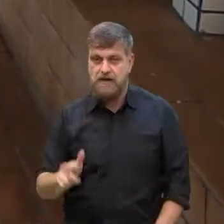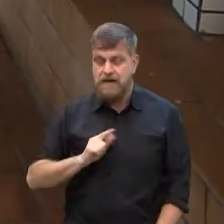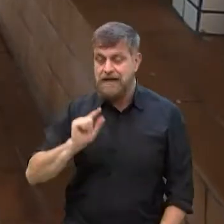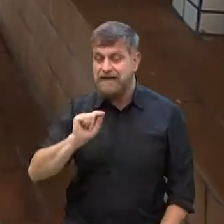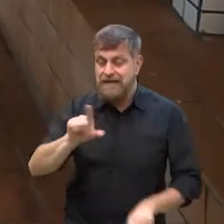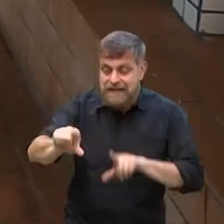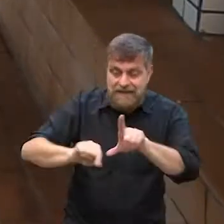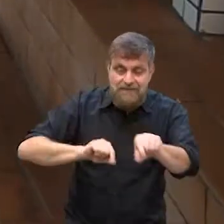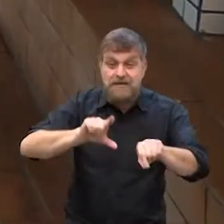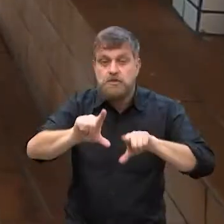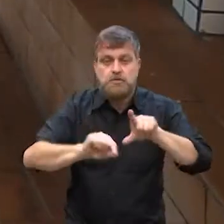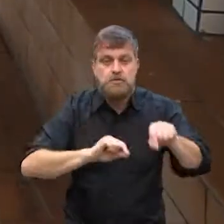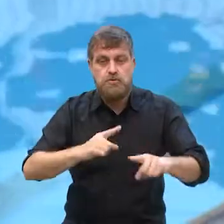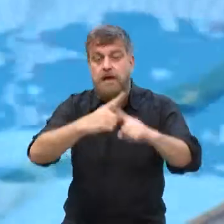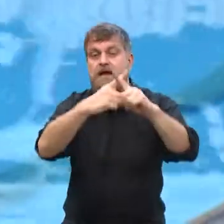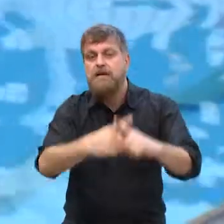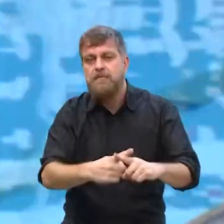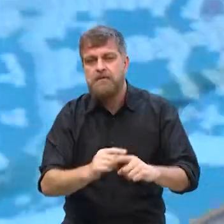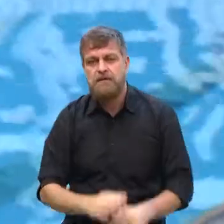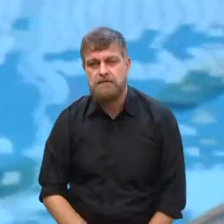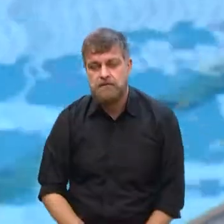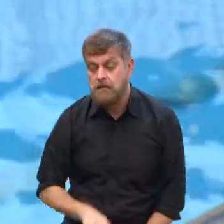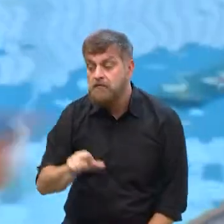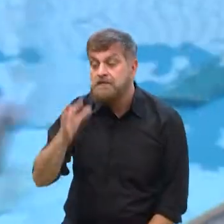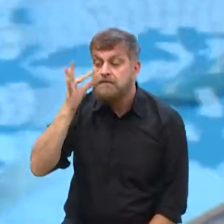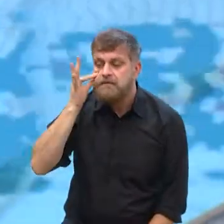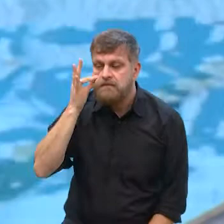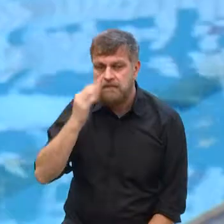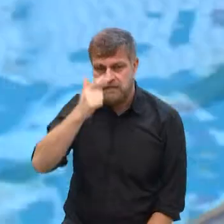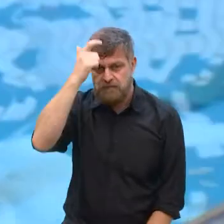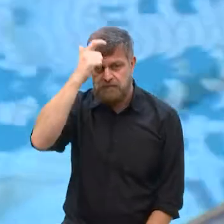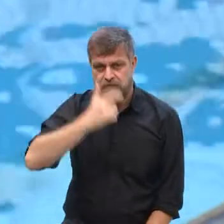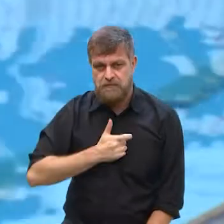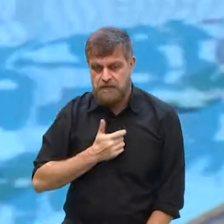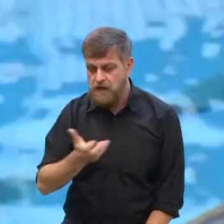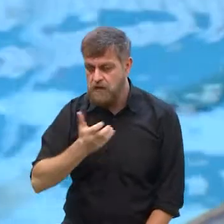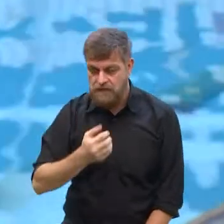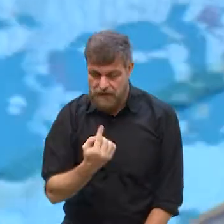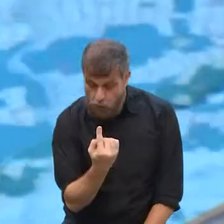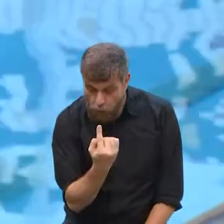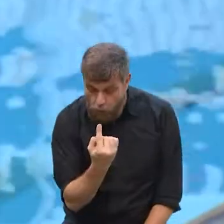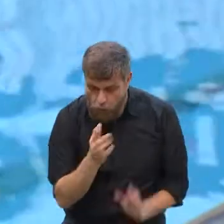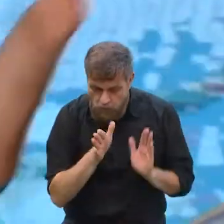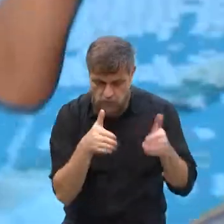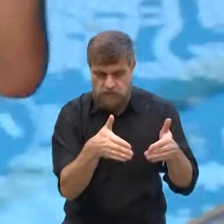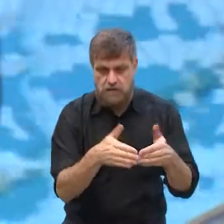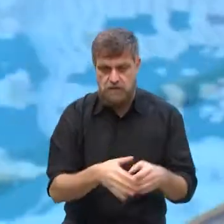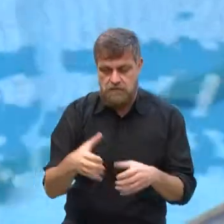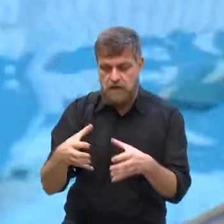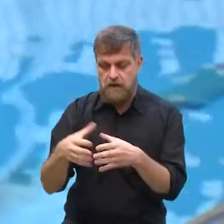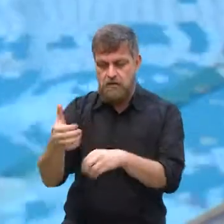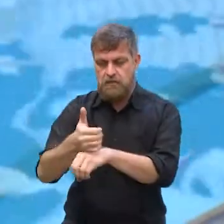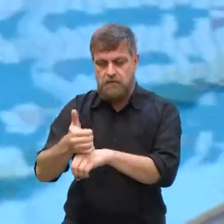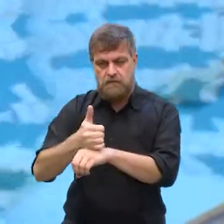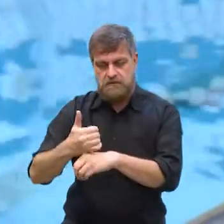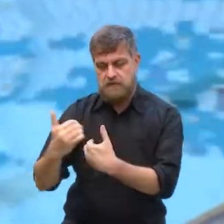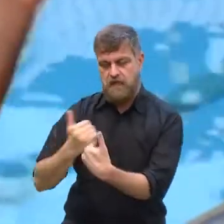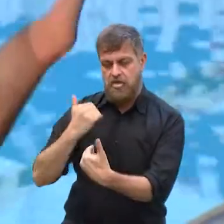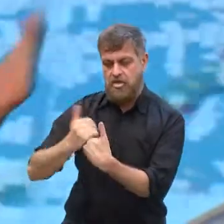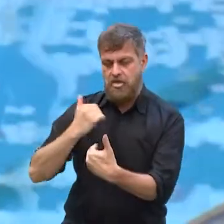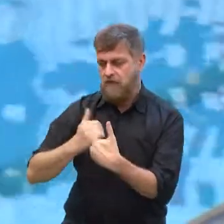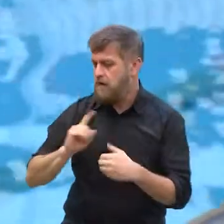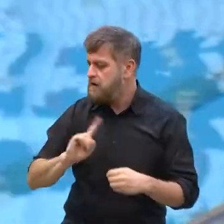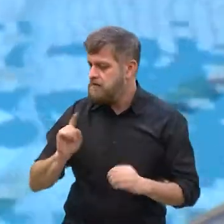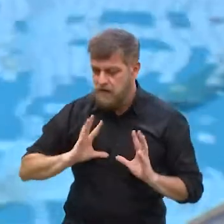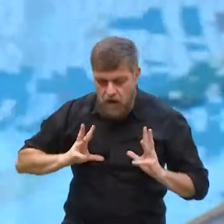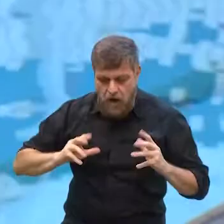Quem que faz as escolhas das provas? Bom, na verdade eu que sou o focado, falo, vamos nadar só essa. Aí chega o corpo técnico, né? Chega toda a equipe